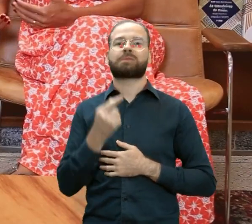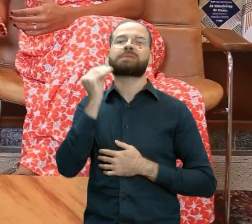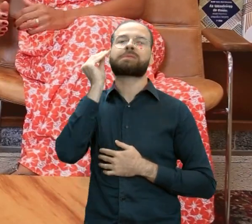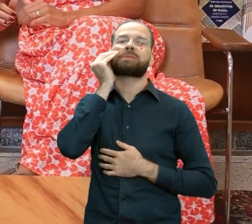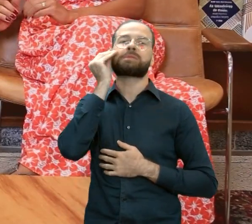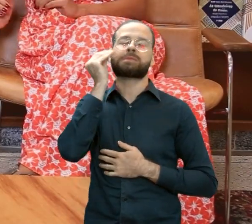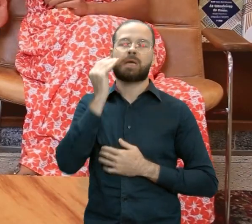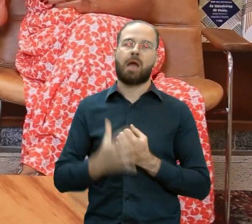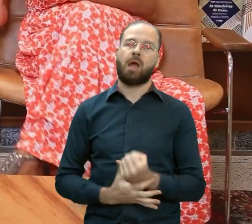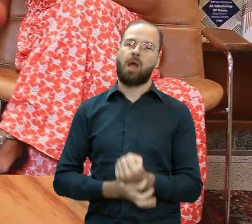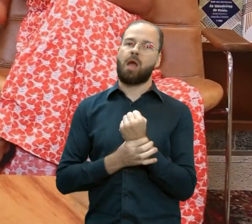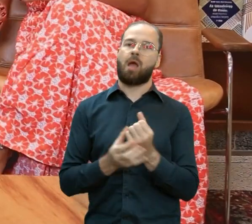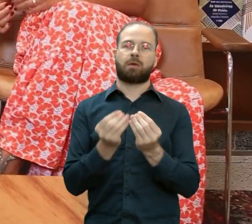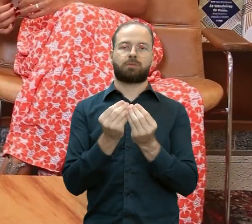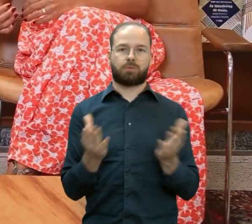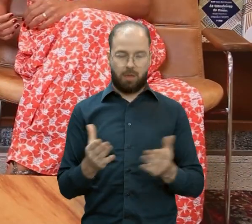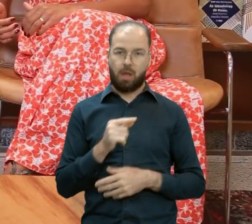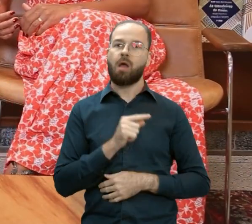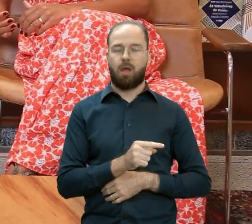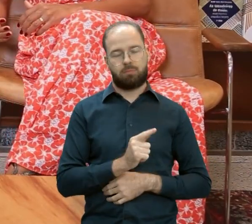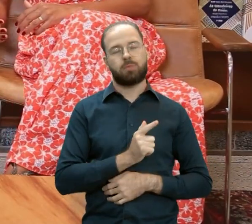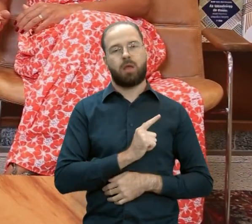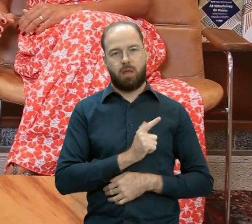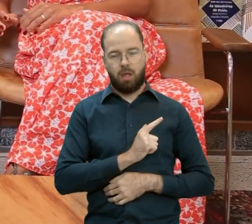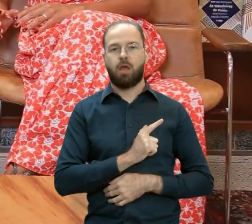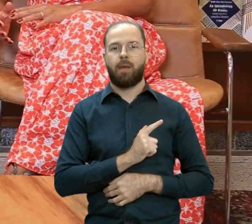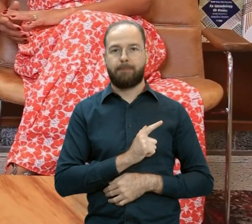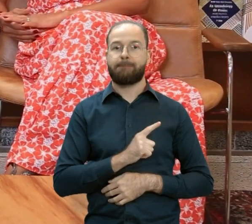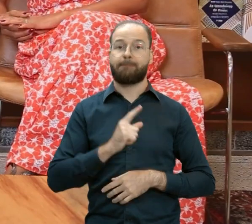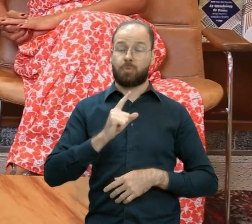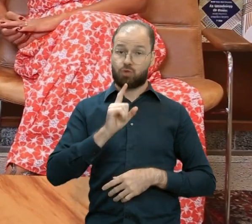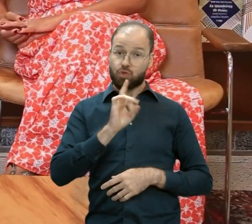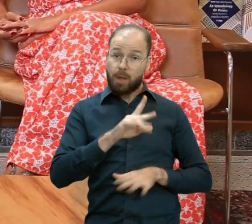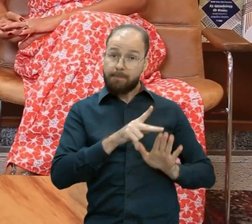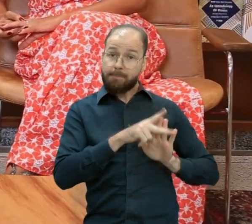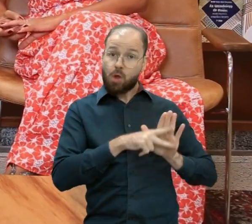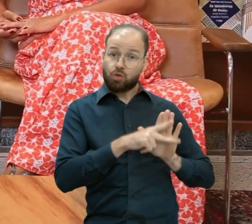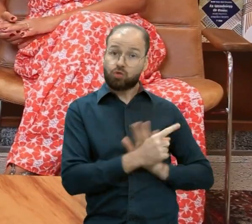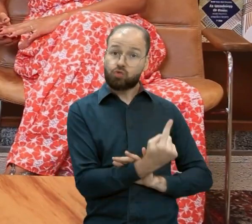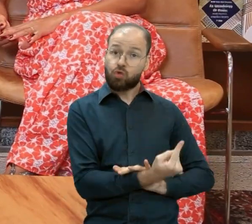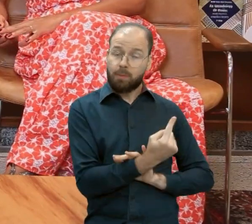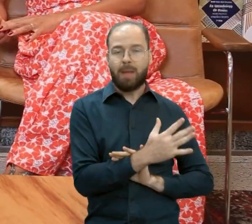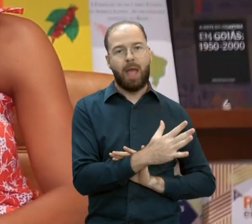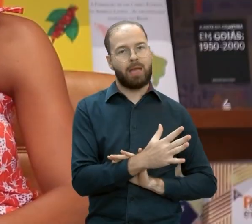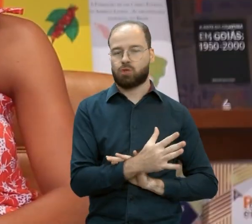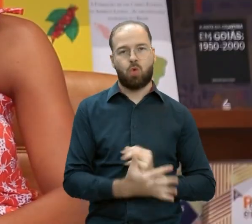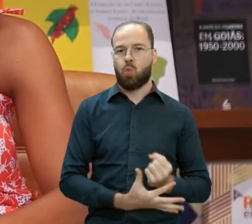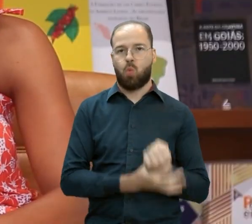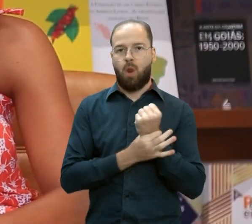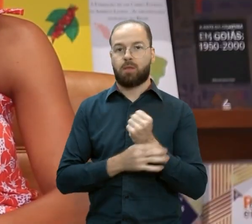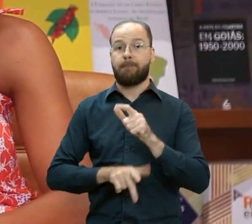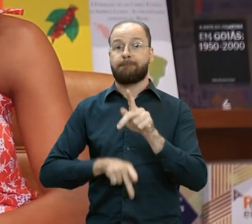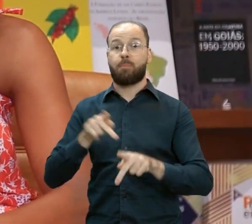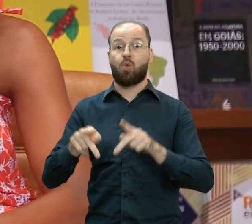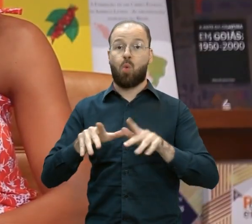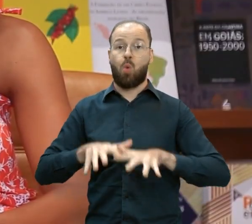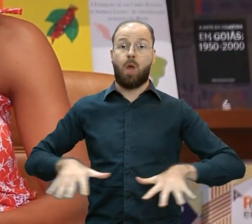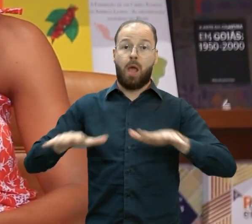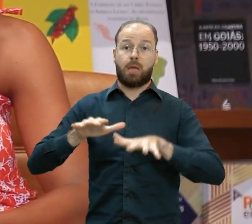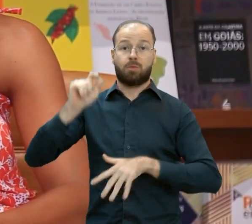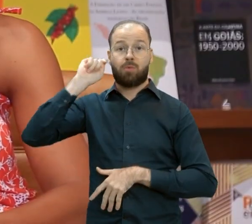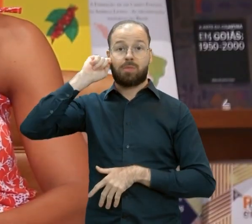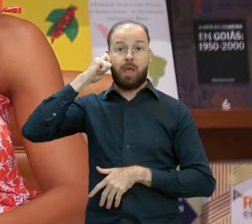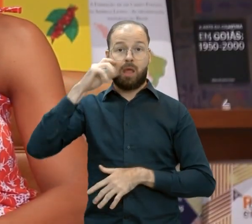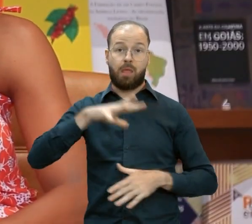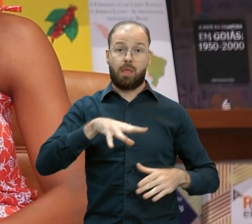garantir, porque elas sozinhas, sem uma política séria de permanência, elas não garantem a população nas universidades. Então, eu vejo que